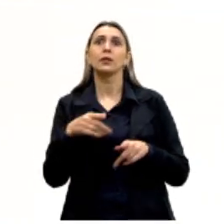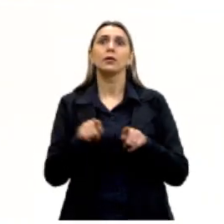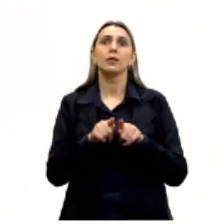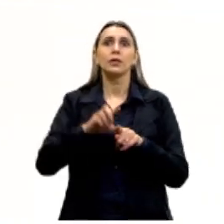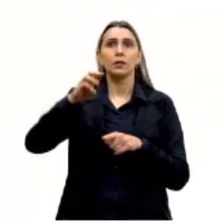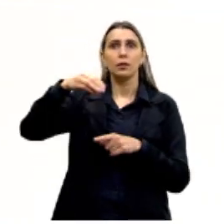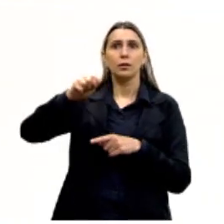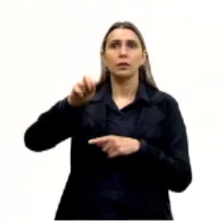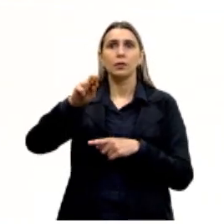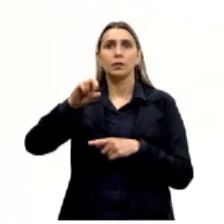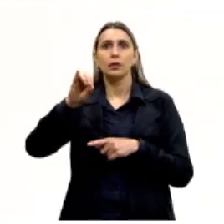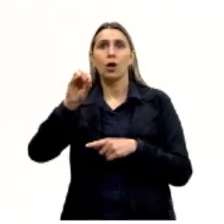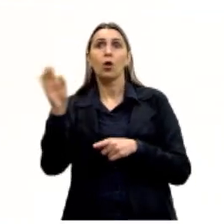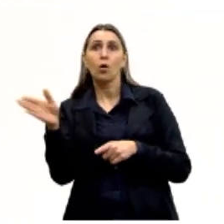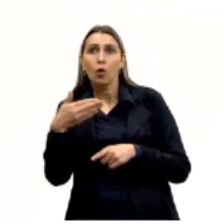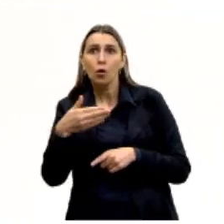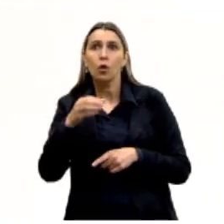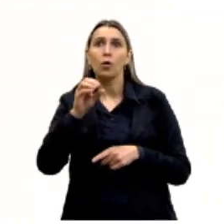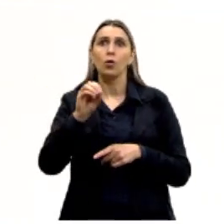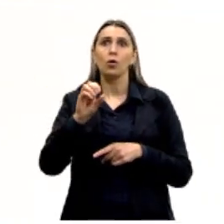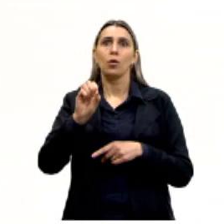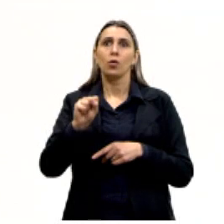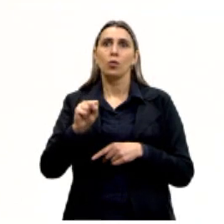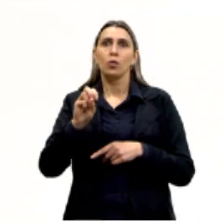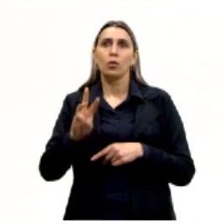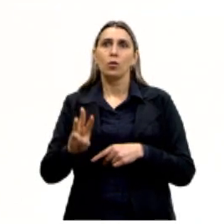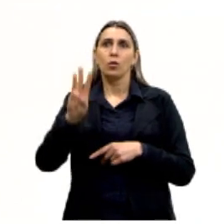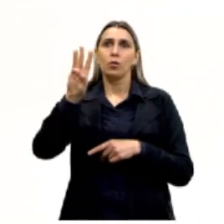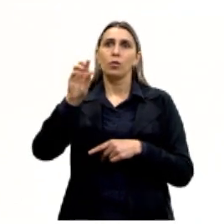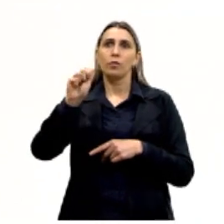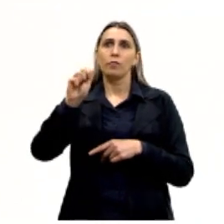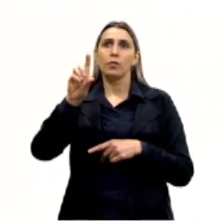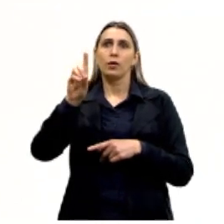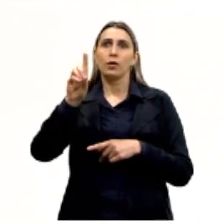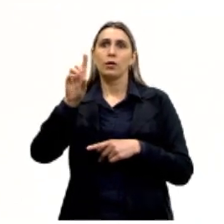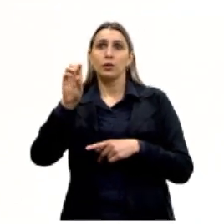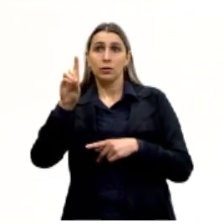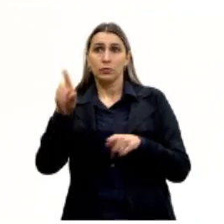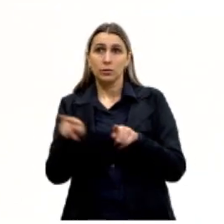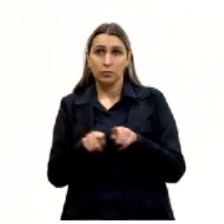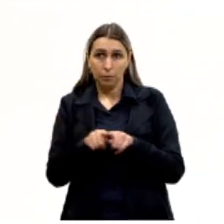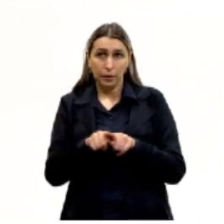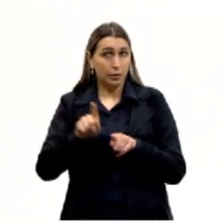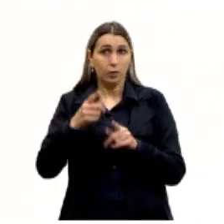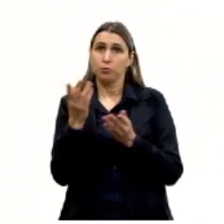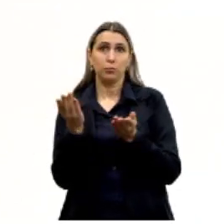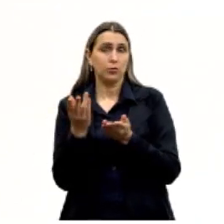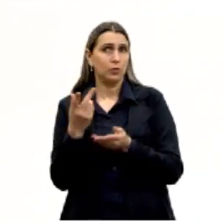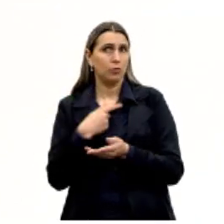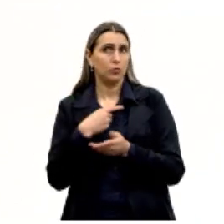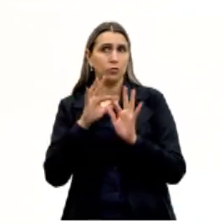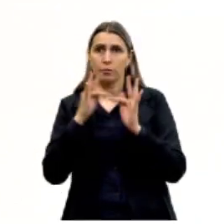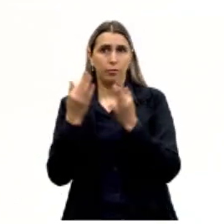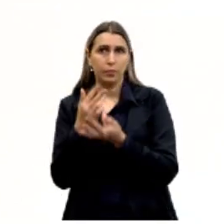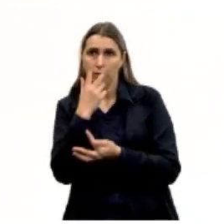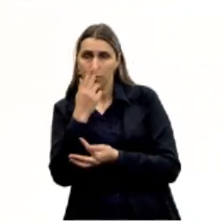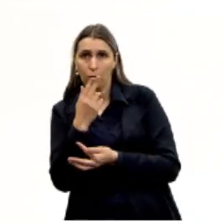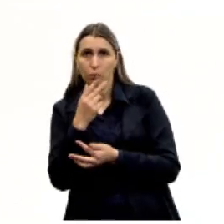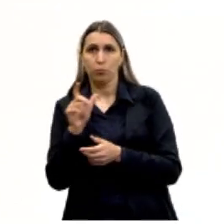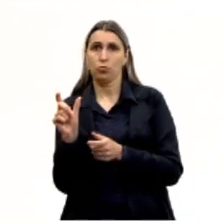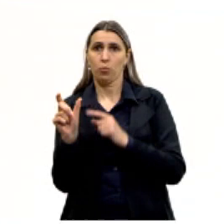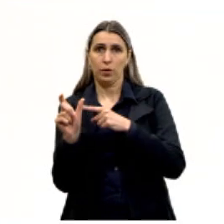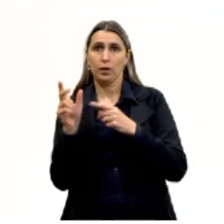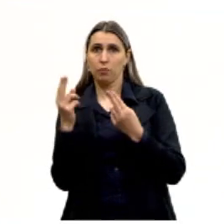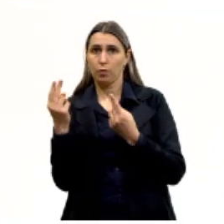Mário de Andrade Oswald de Andrade que não são parentes tá Não confundam não